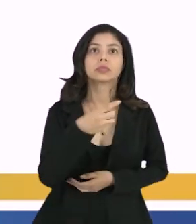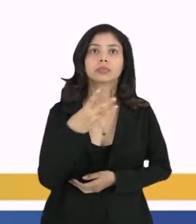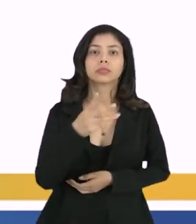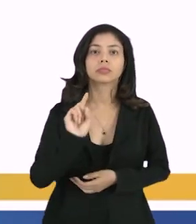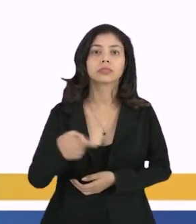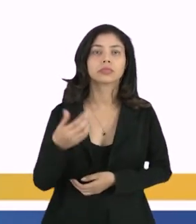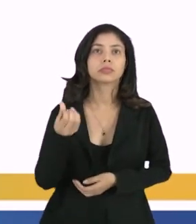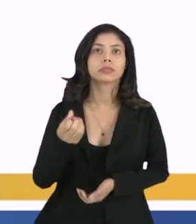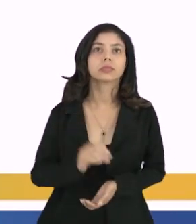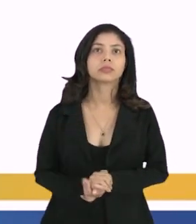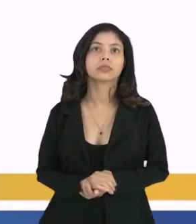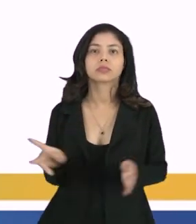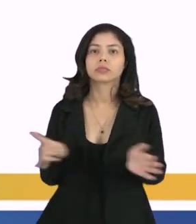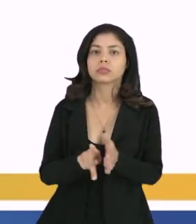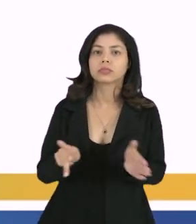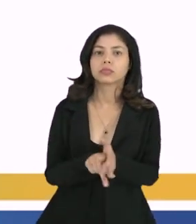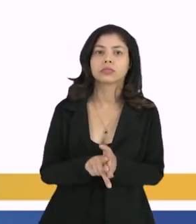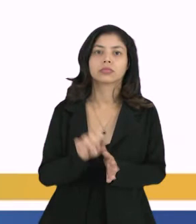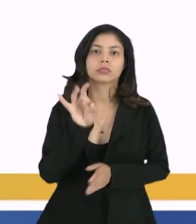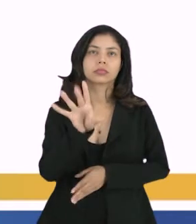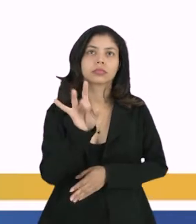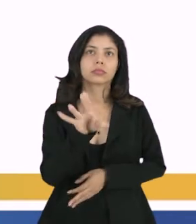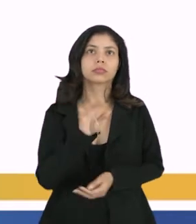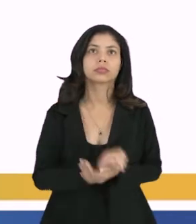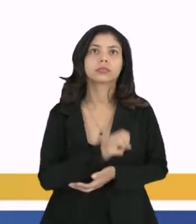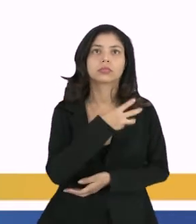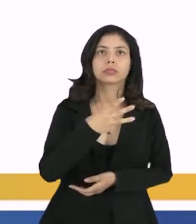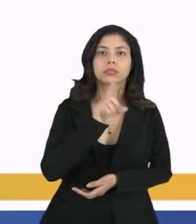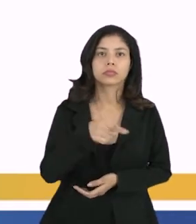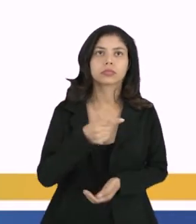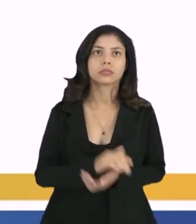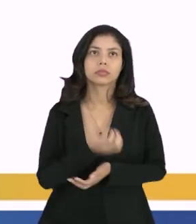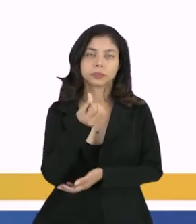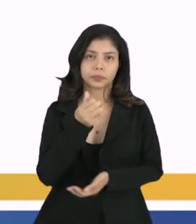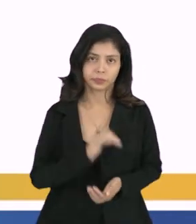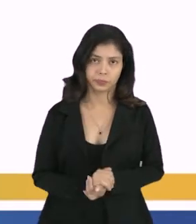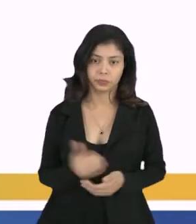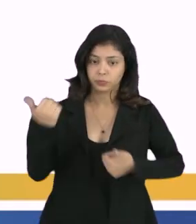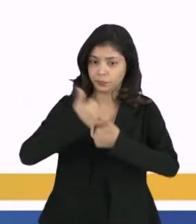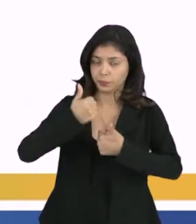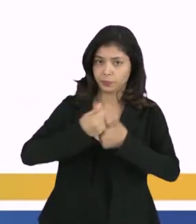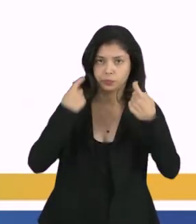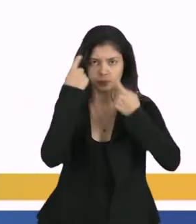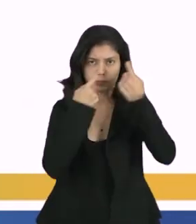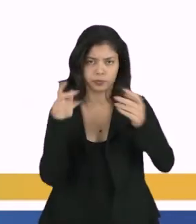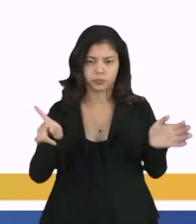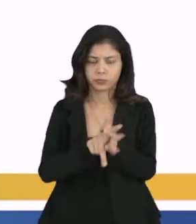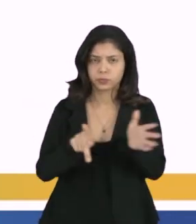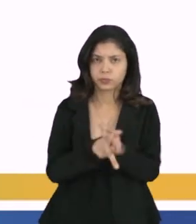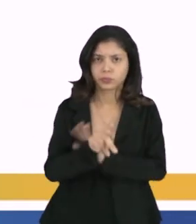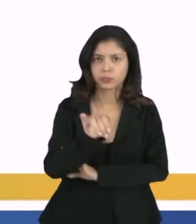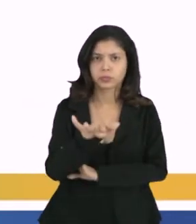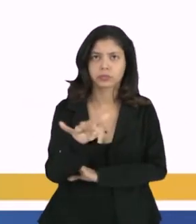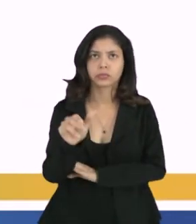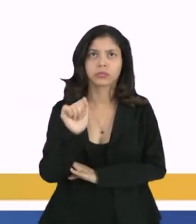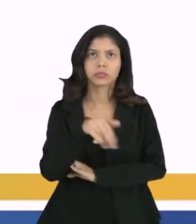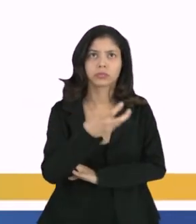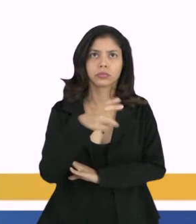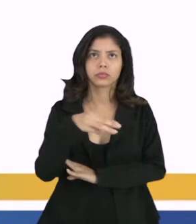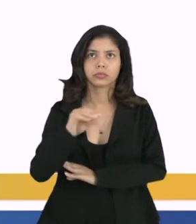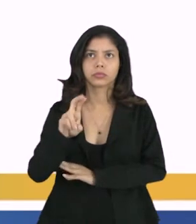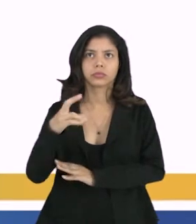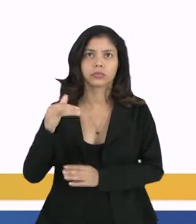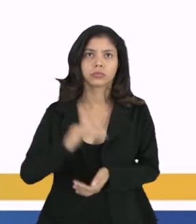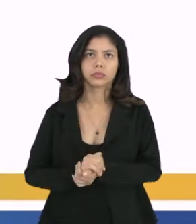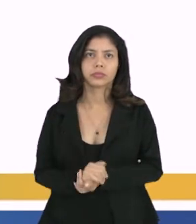uma solução. Basta você fazer x igual a menos 3 e y igual a 6 e substituir na expressão algébrica 3x mais 5y.